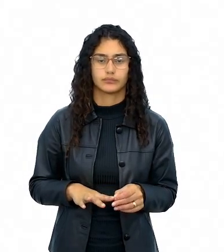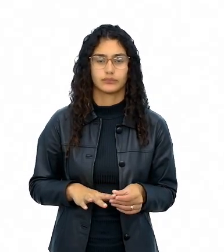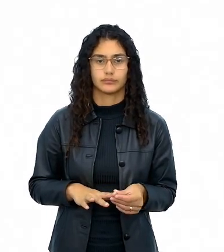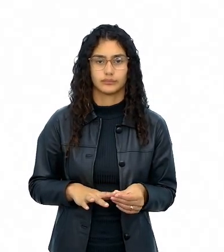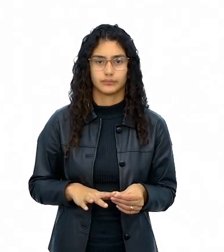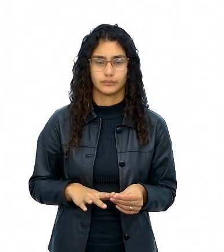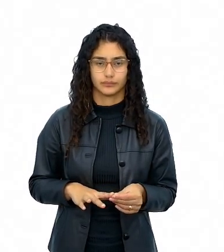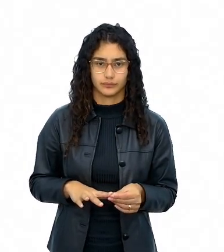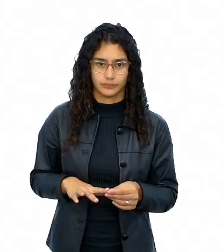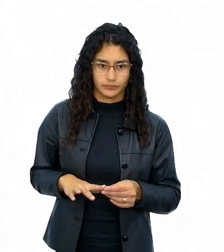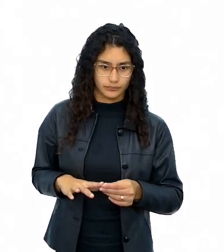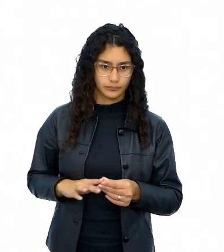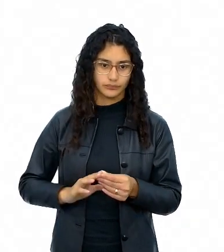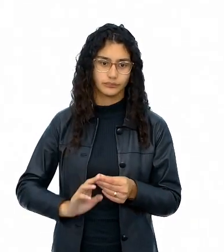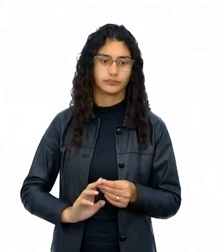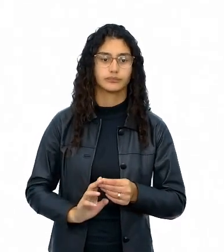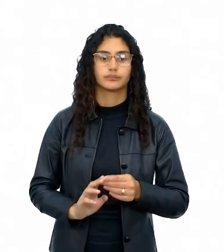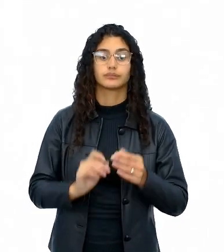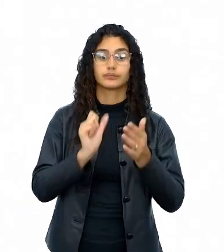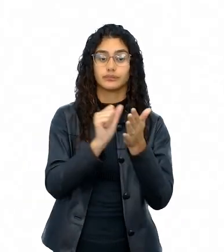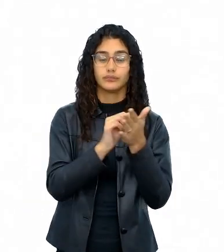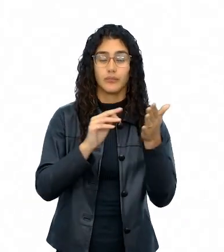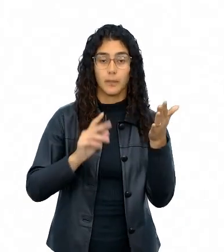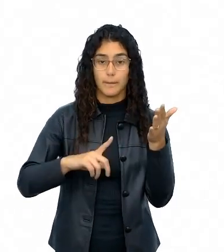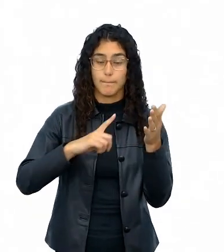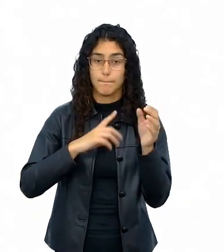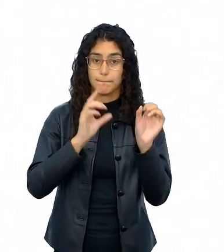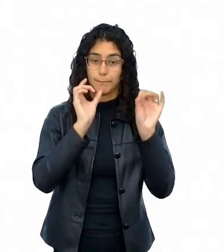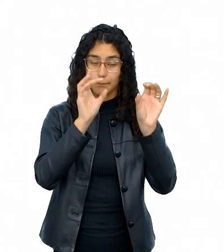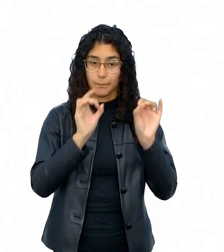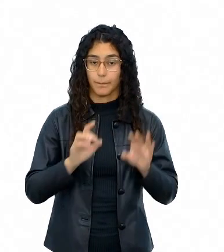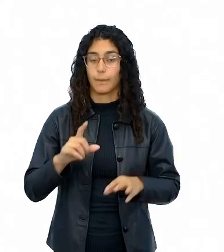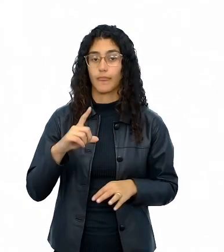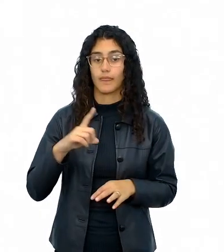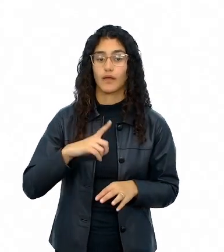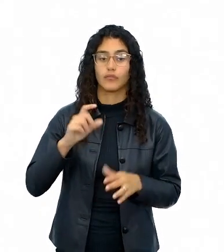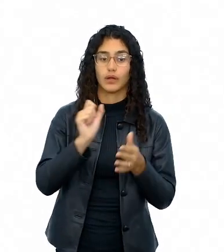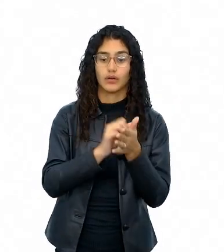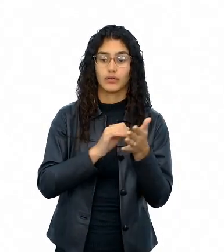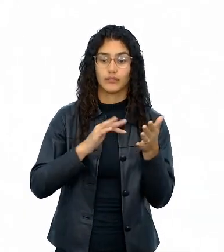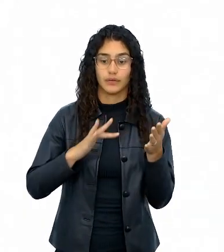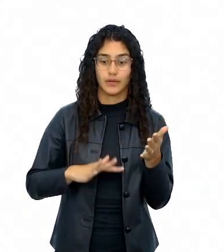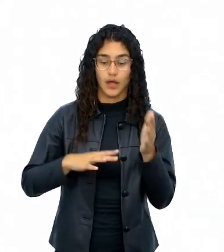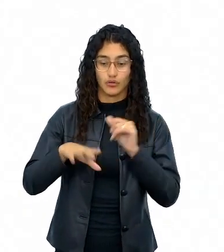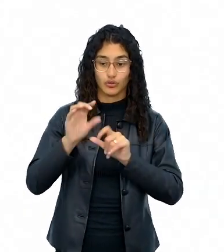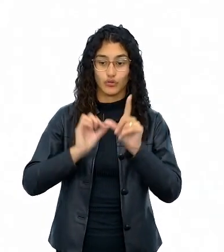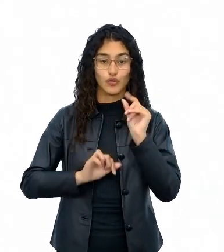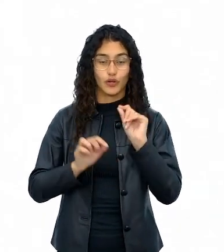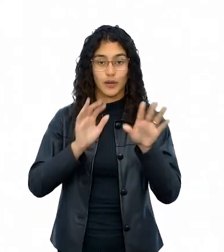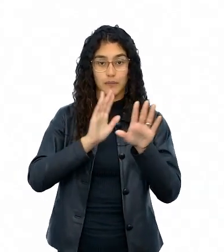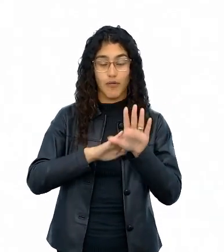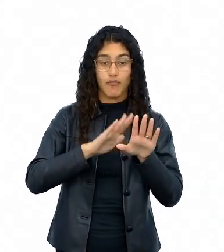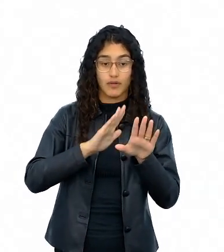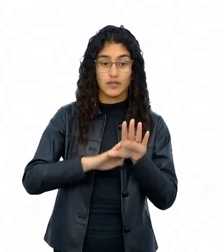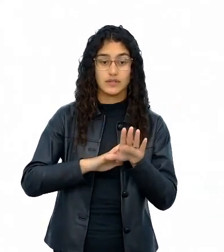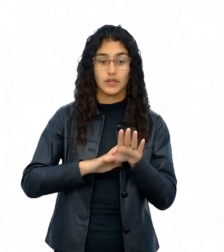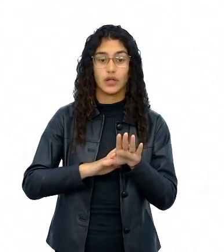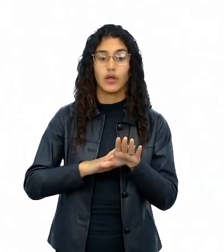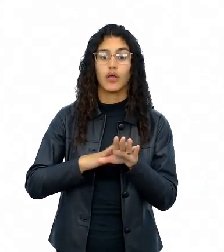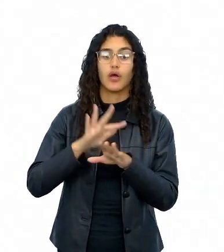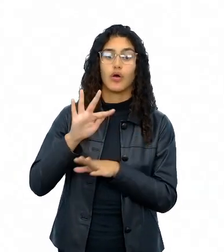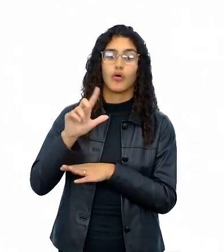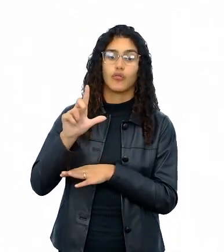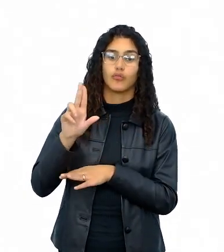E aí, essa atividade aqui em especial foi a atividade que foi escolhida para montar um